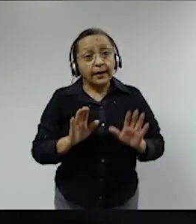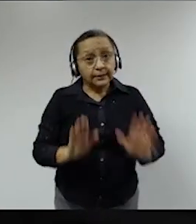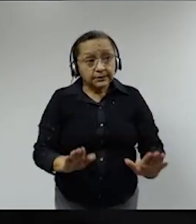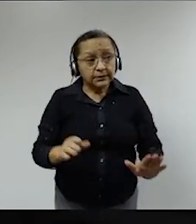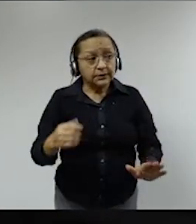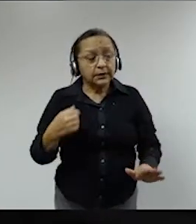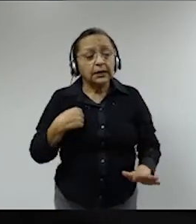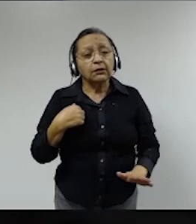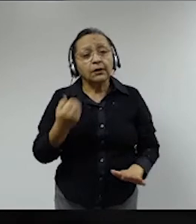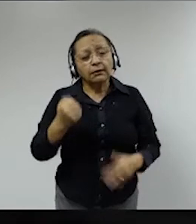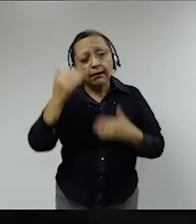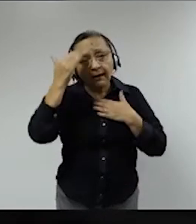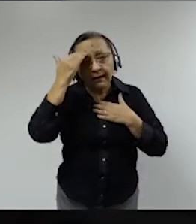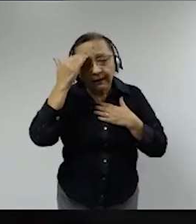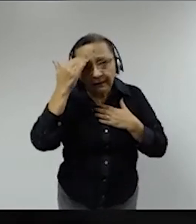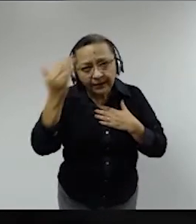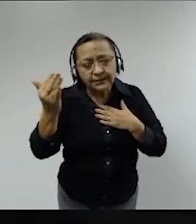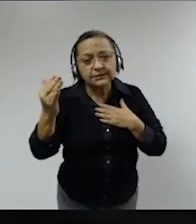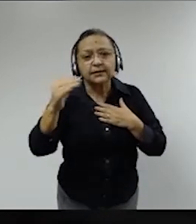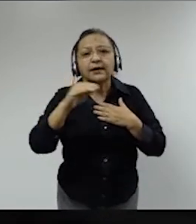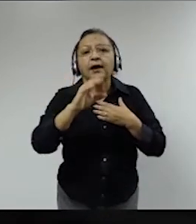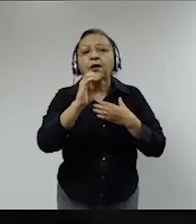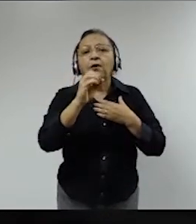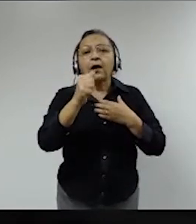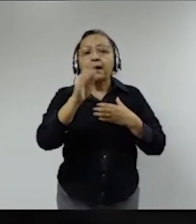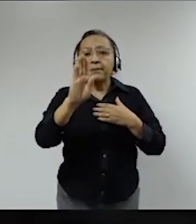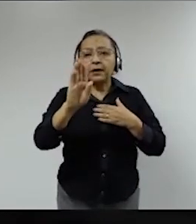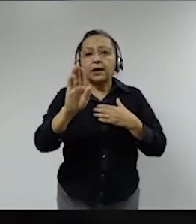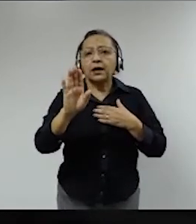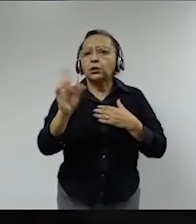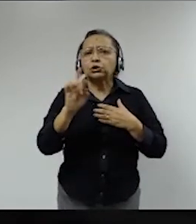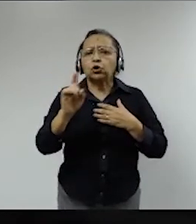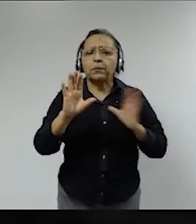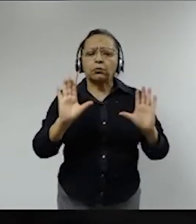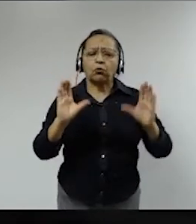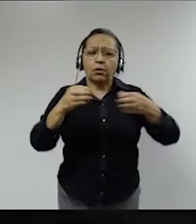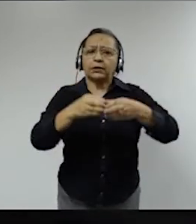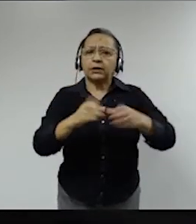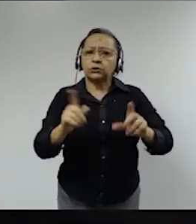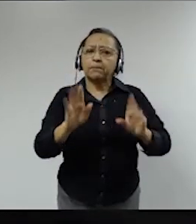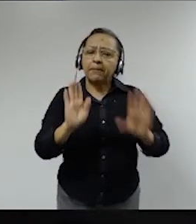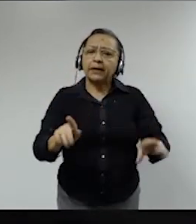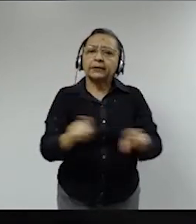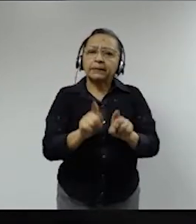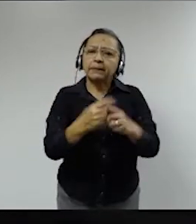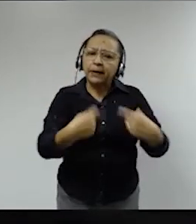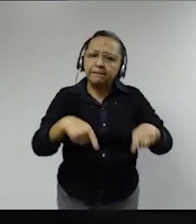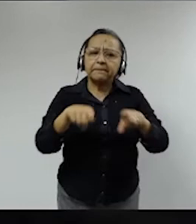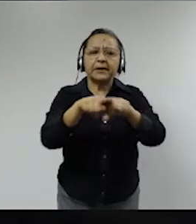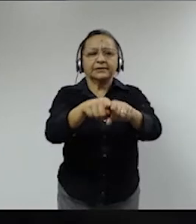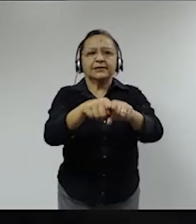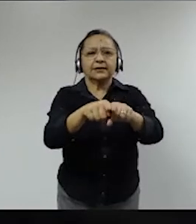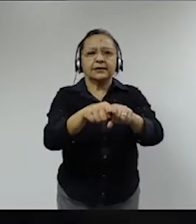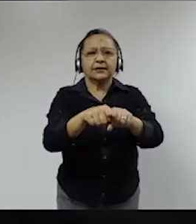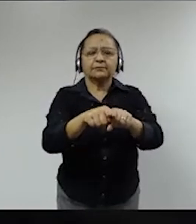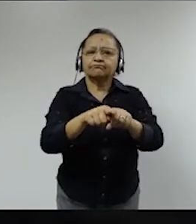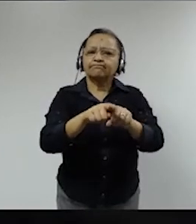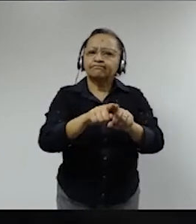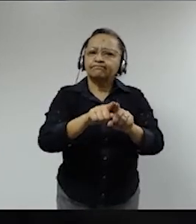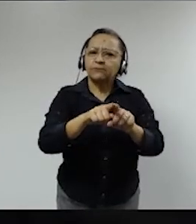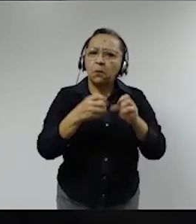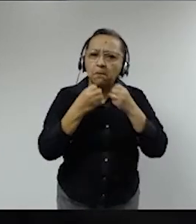quero agradecer à OAB, não só pelo evento de hoje, mas por essa parceria tão